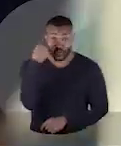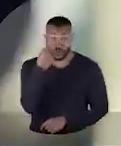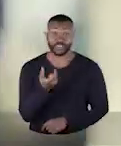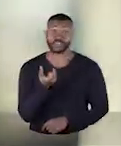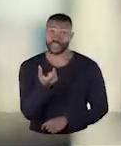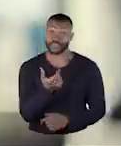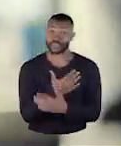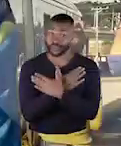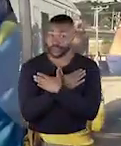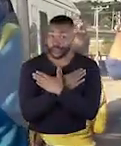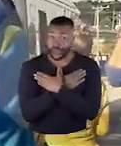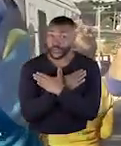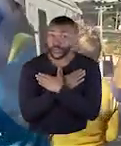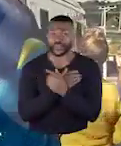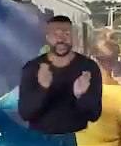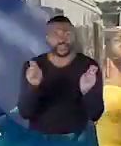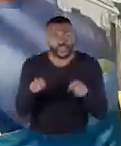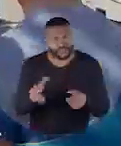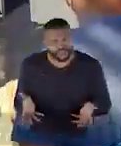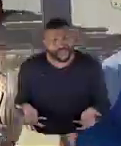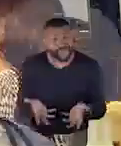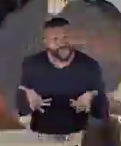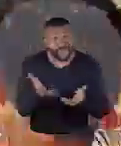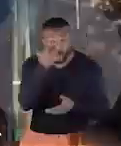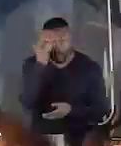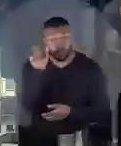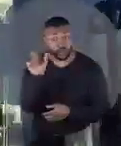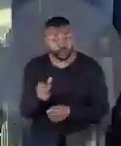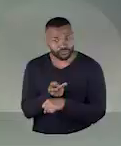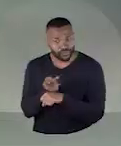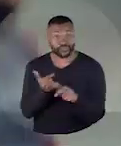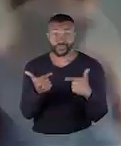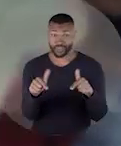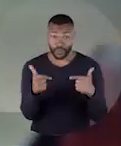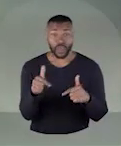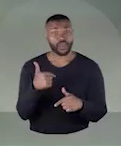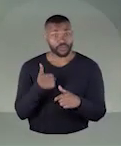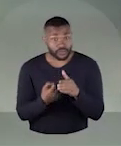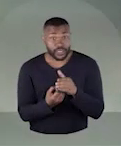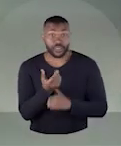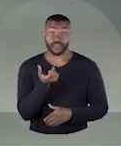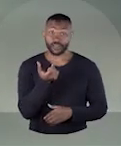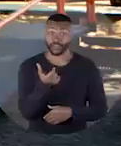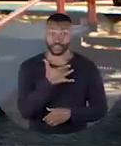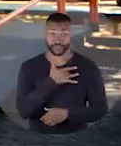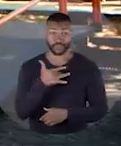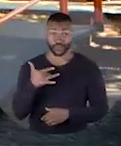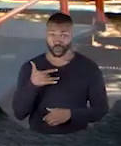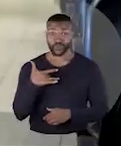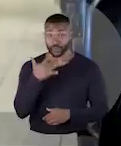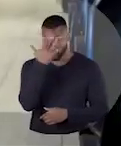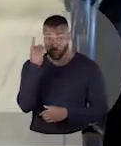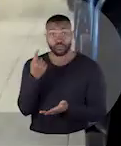passe livre do desempregado vai dar aquela força para quem está procurando emprego. Eu vou criar o passe livre da saúde. Quem